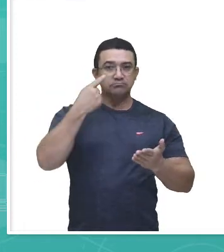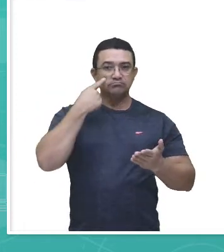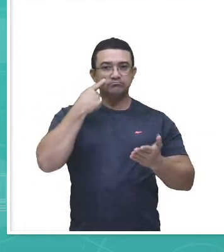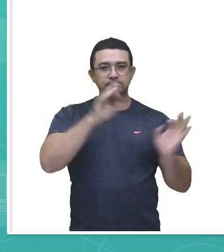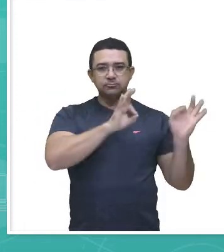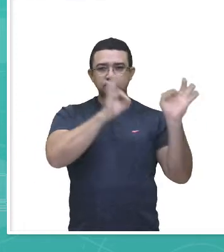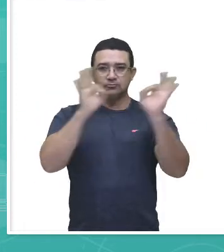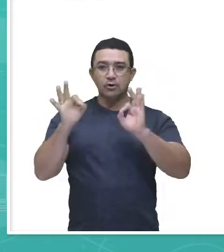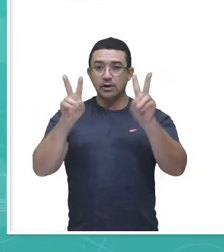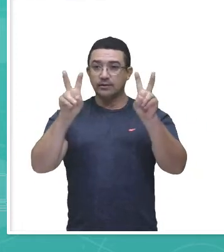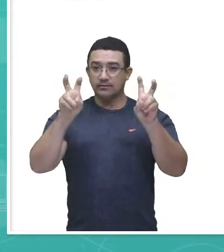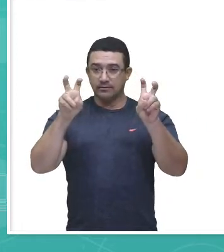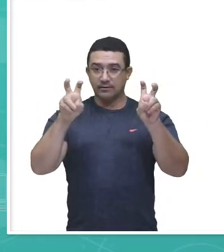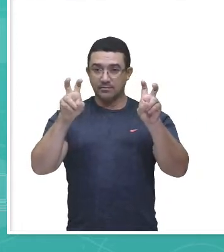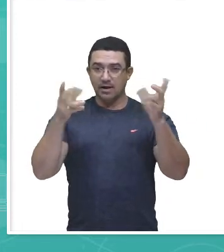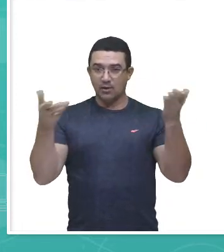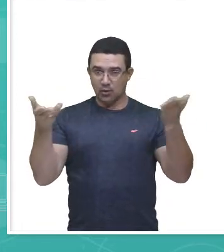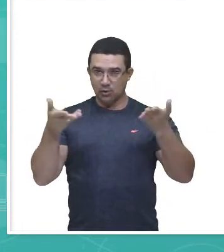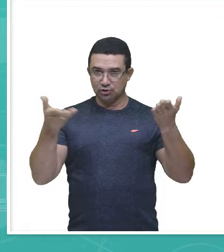de hoje.